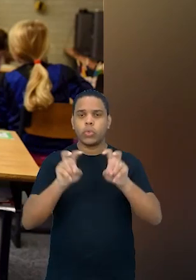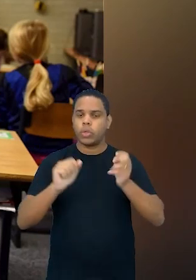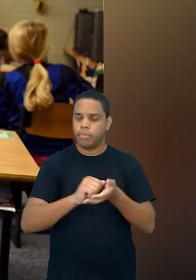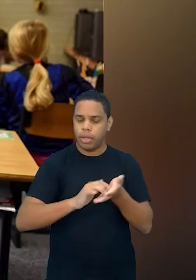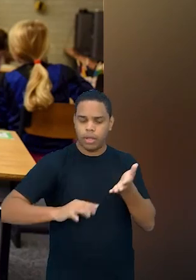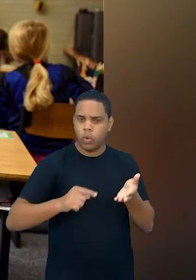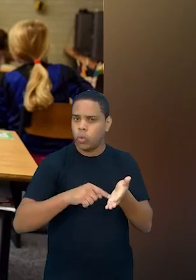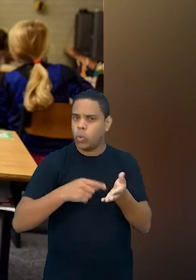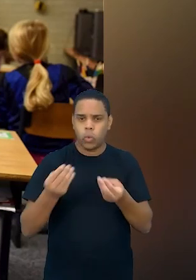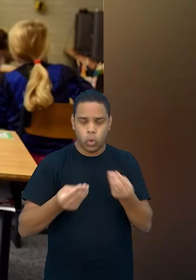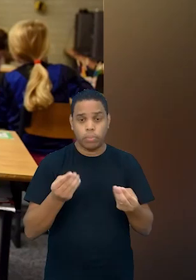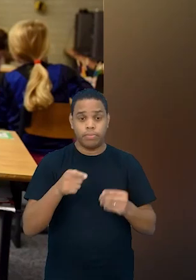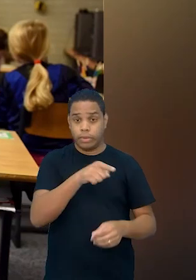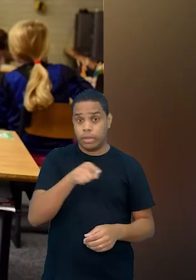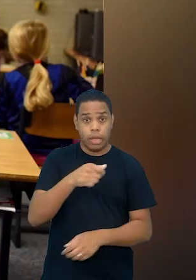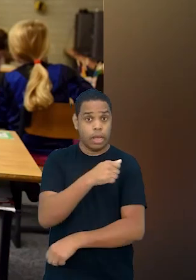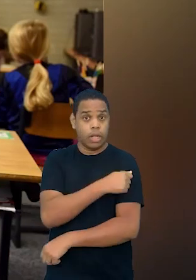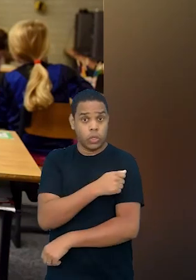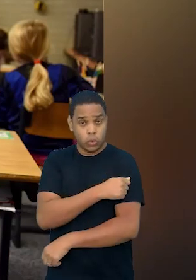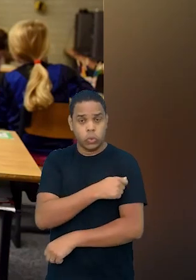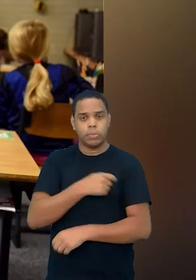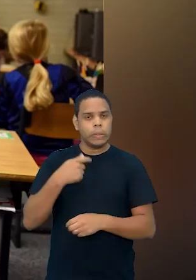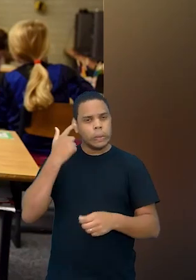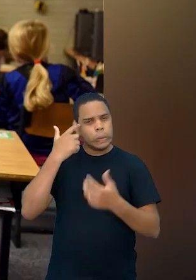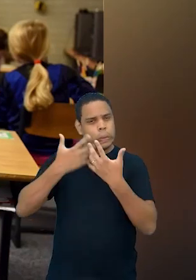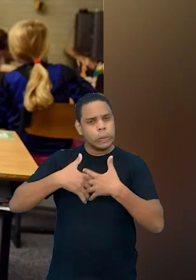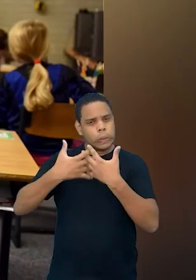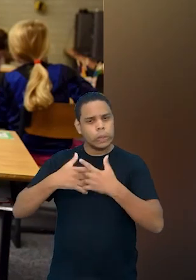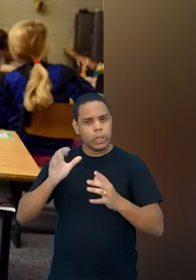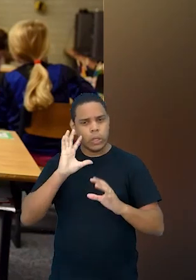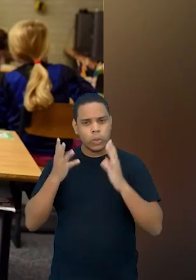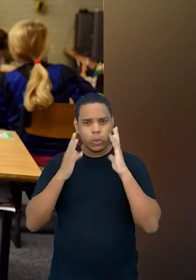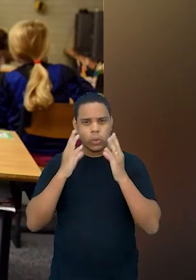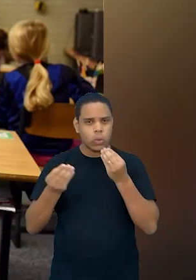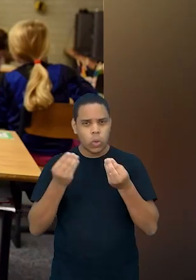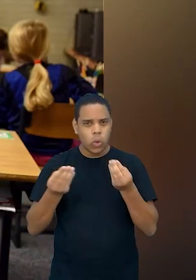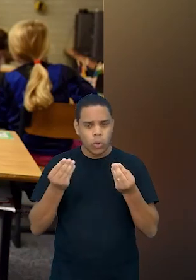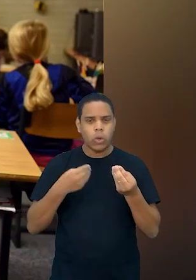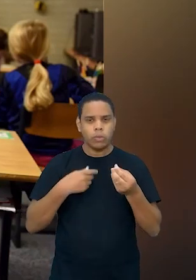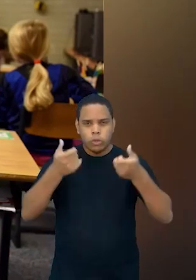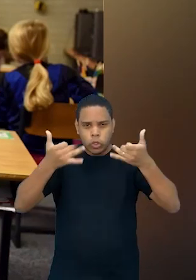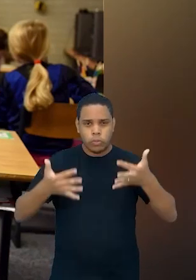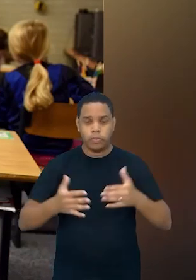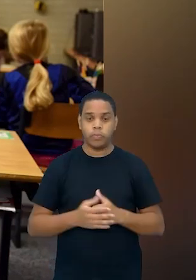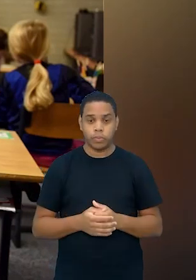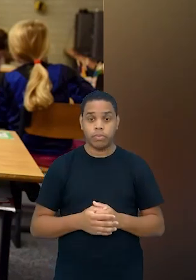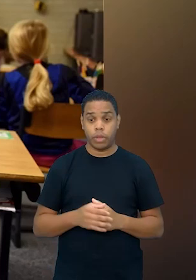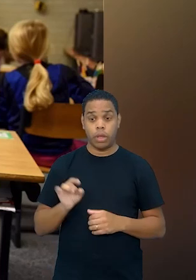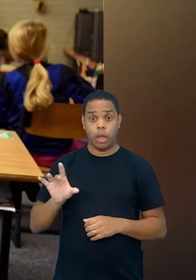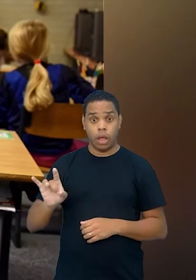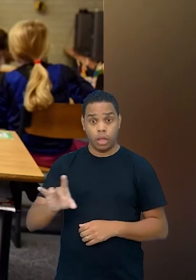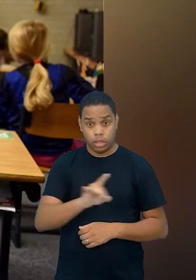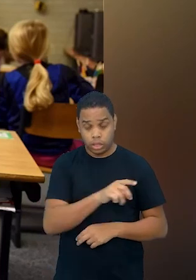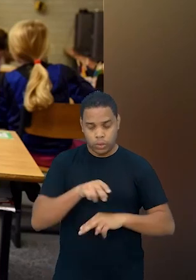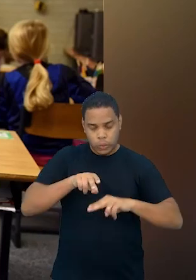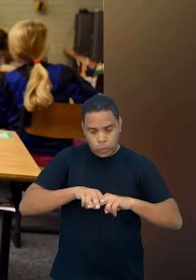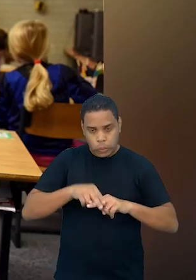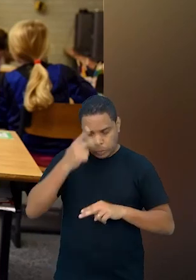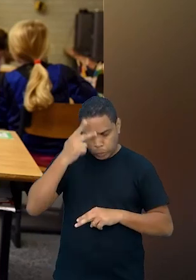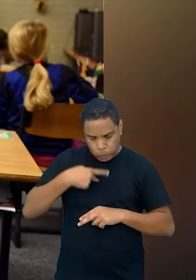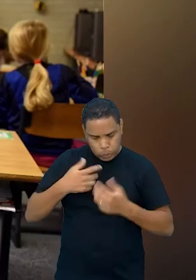atividade. Os estudantes deveriam resolver o problema no plano de coordenadas, individualmente em suas